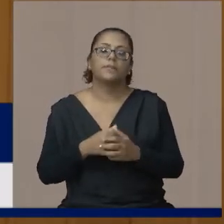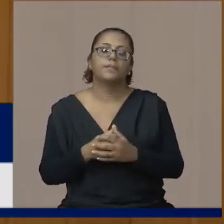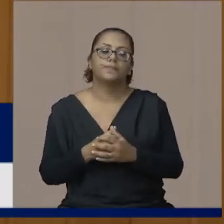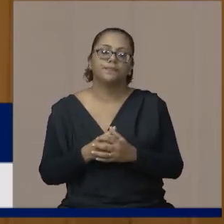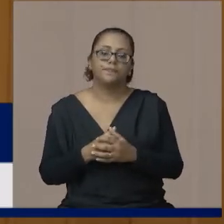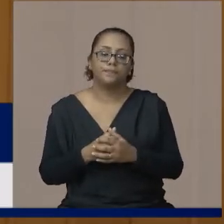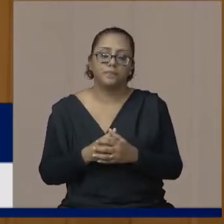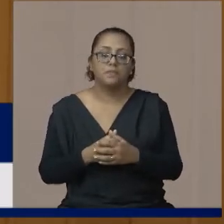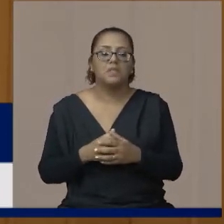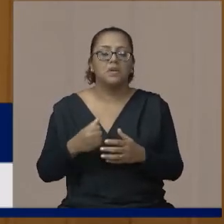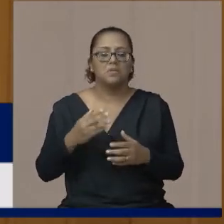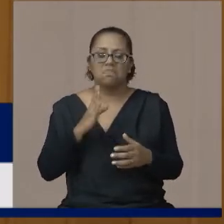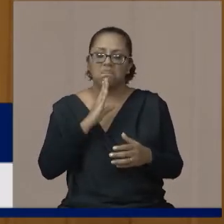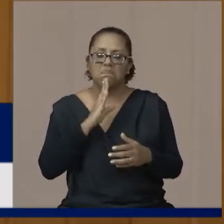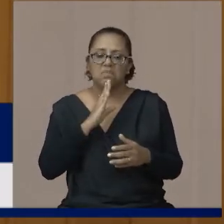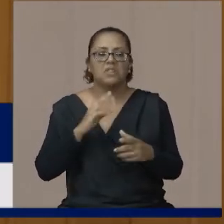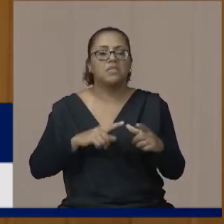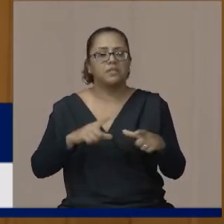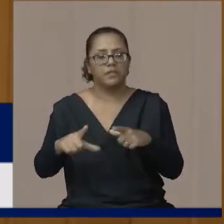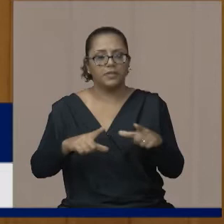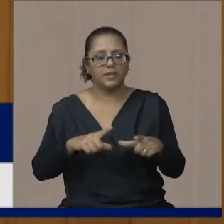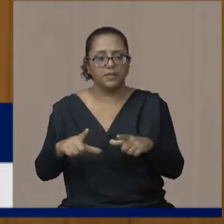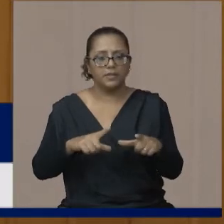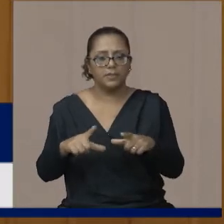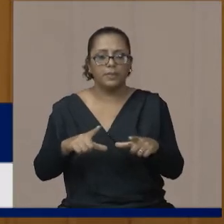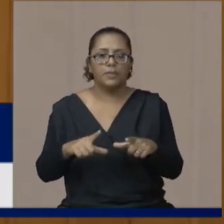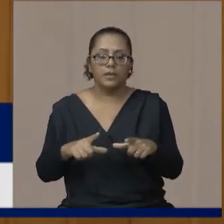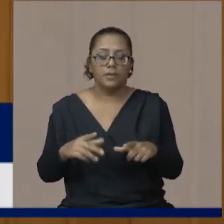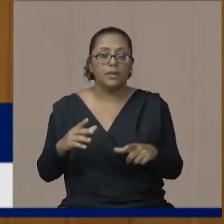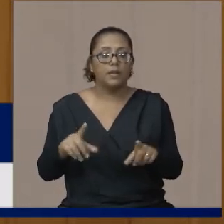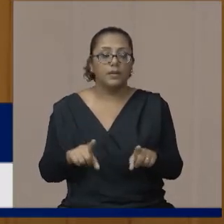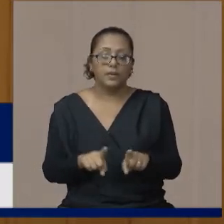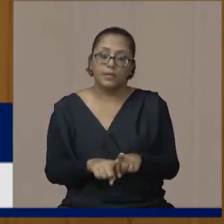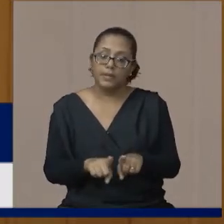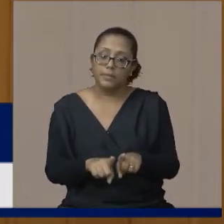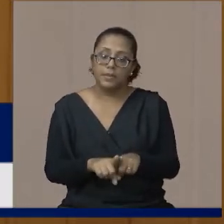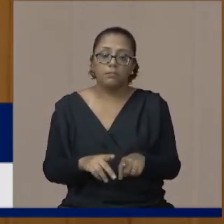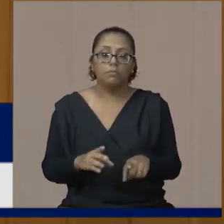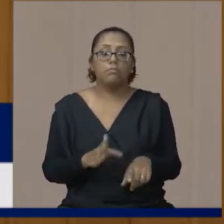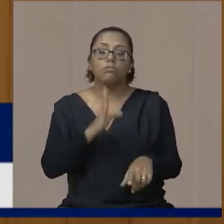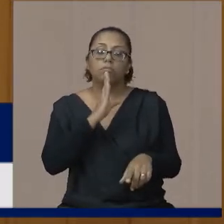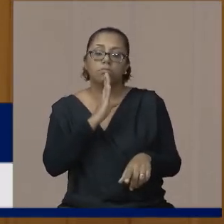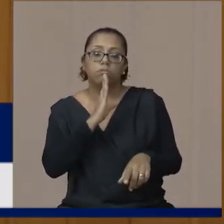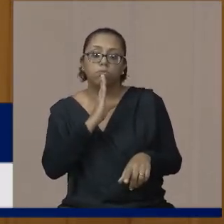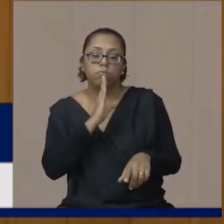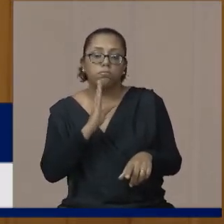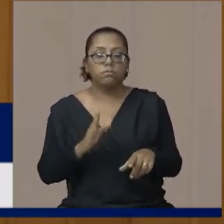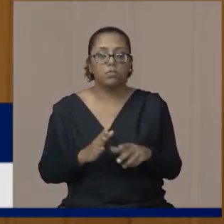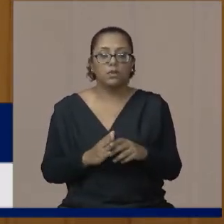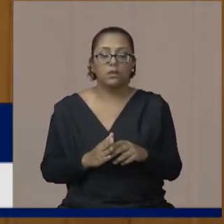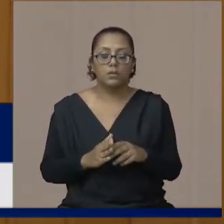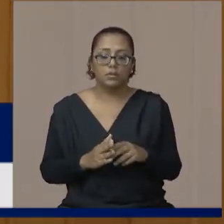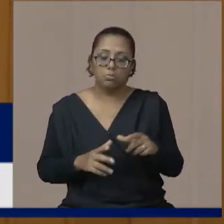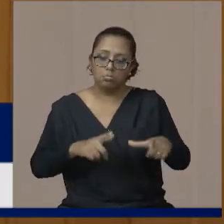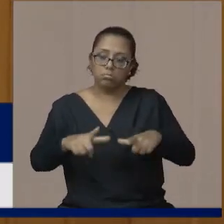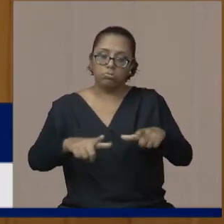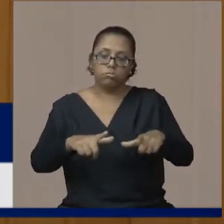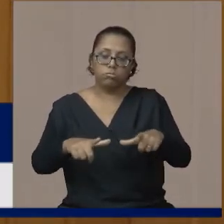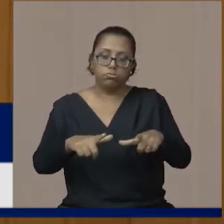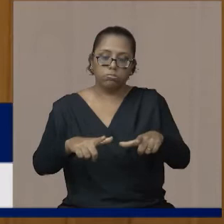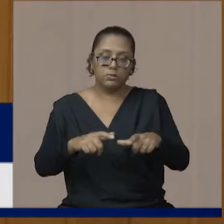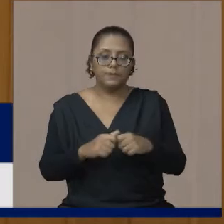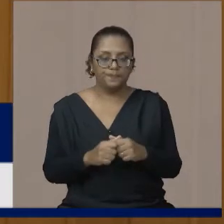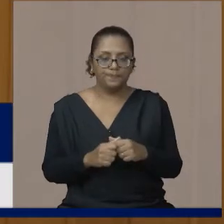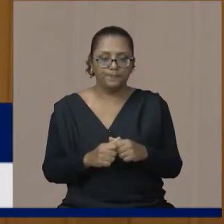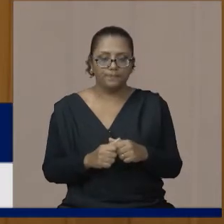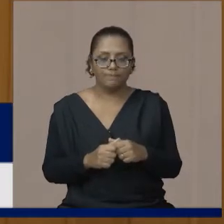aí do seu dinamismo à frente das instituições. Então, gostaria de desejar